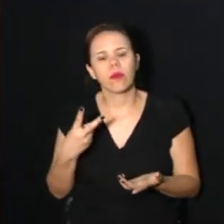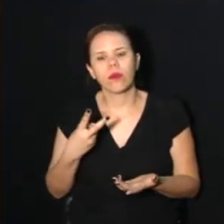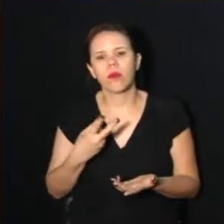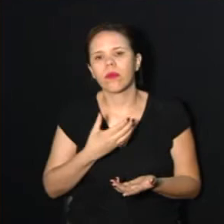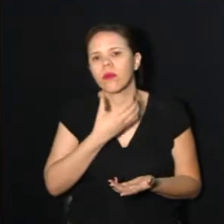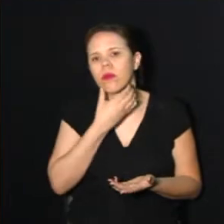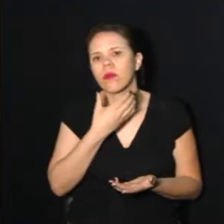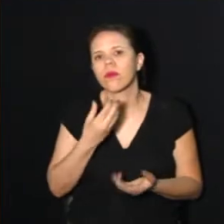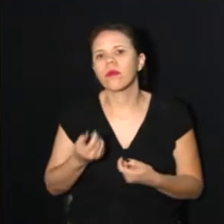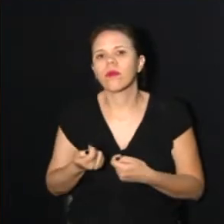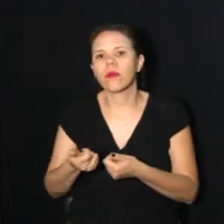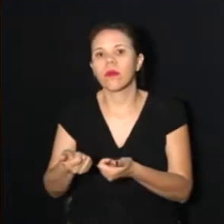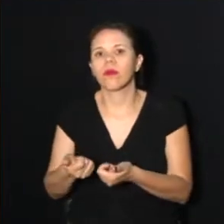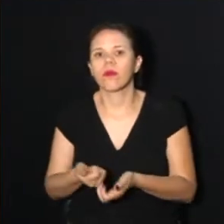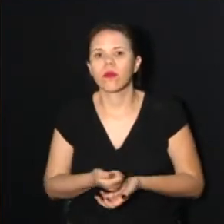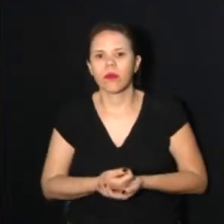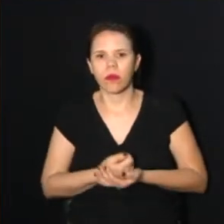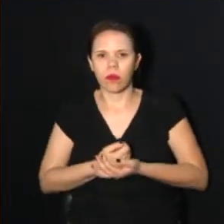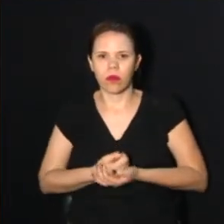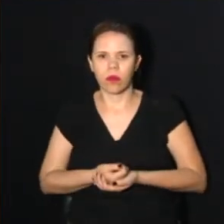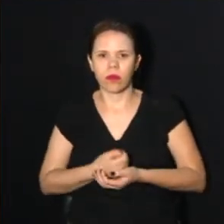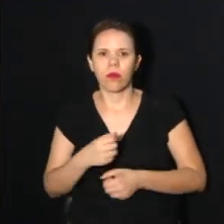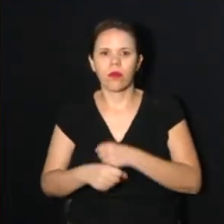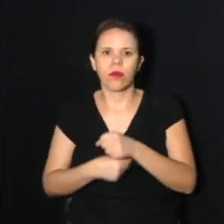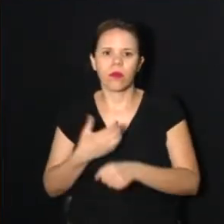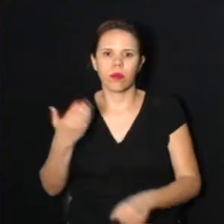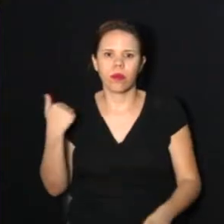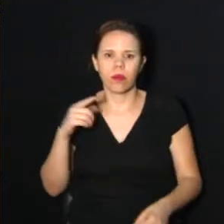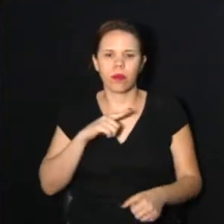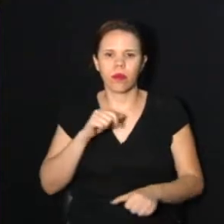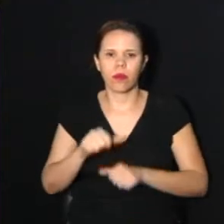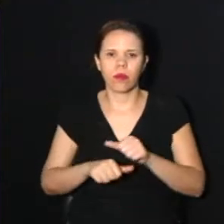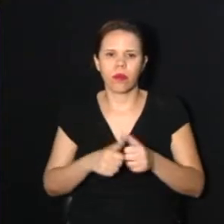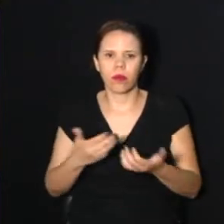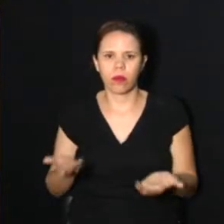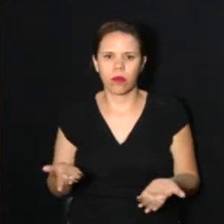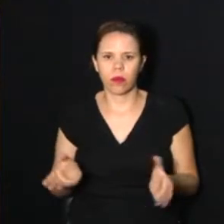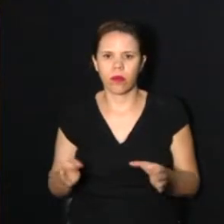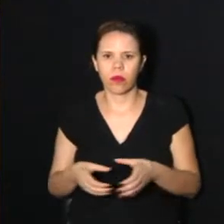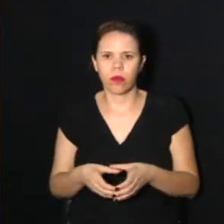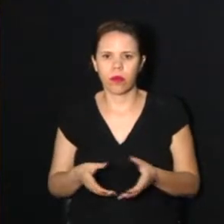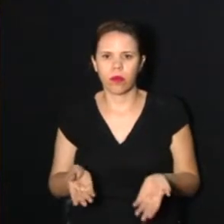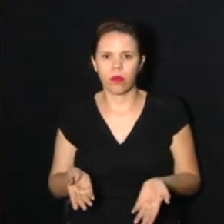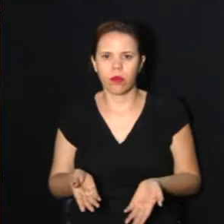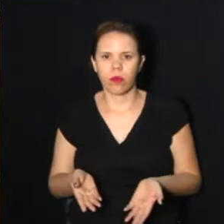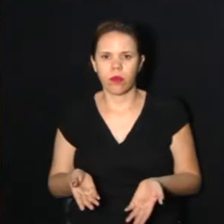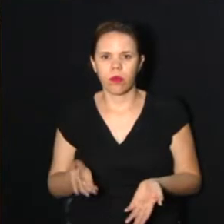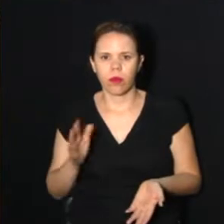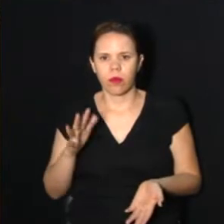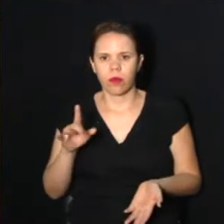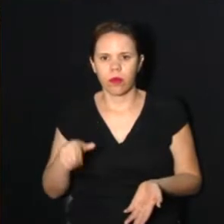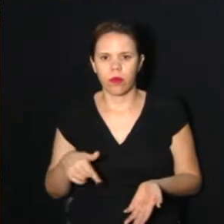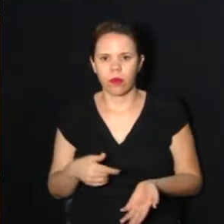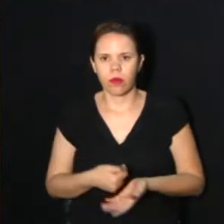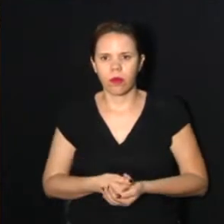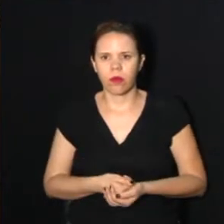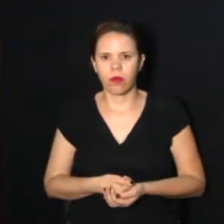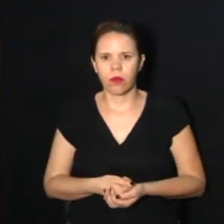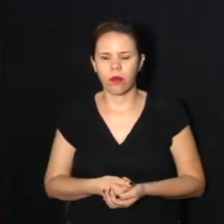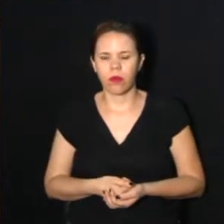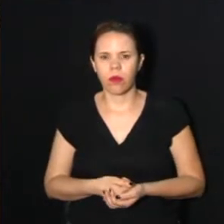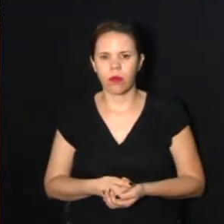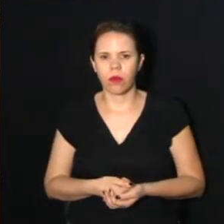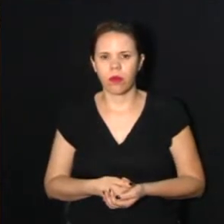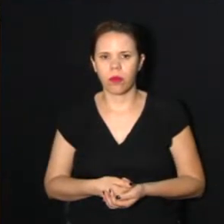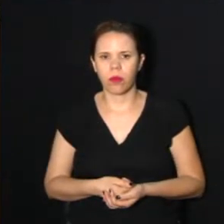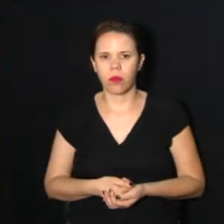relatório. Não foi no ano passado? Não teve uma mudança de comissão? Acho que talvez tenha sido isso. Não,